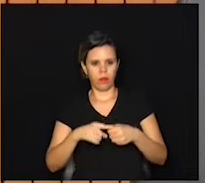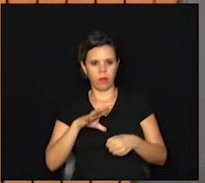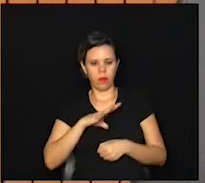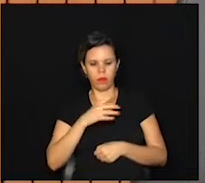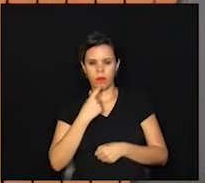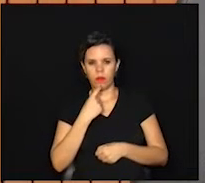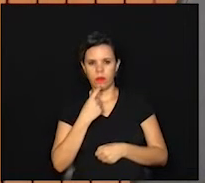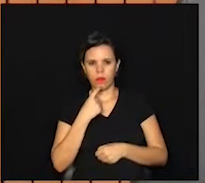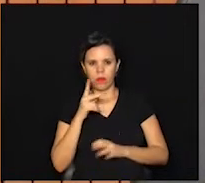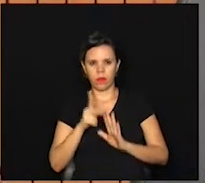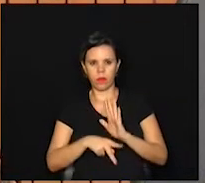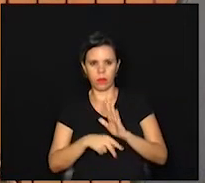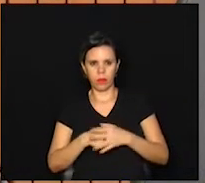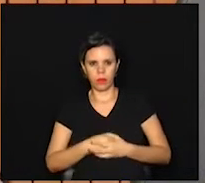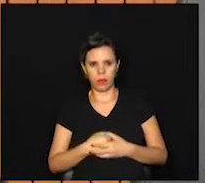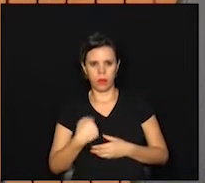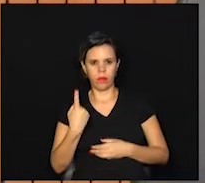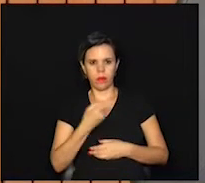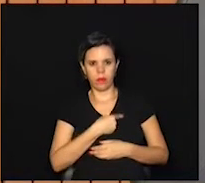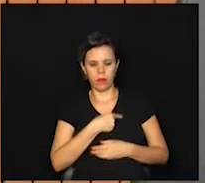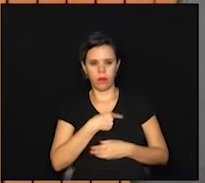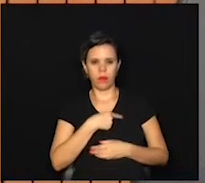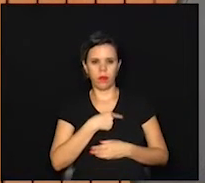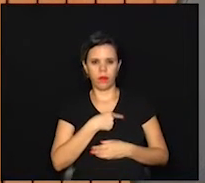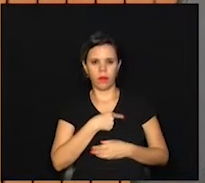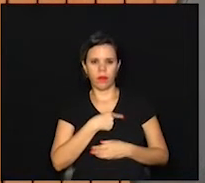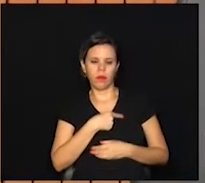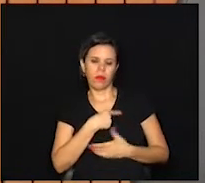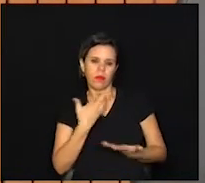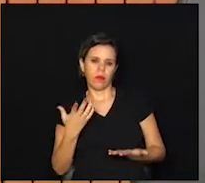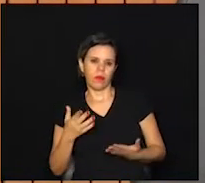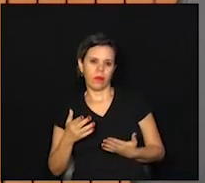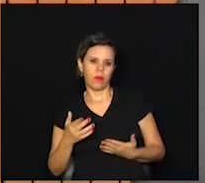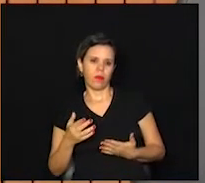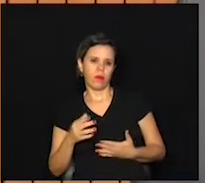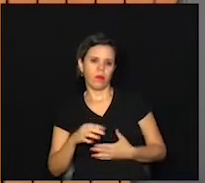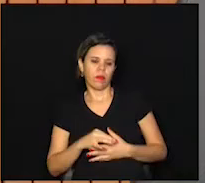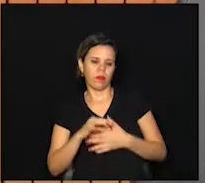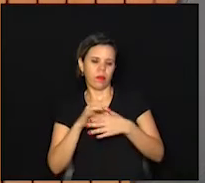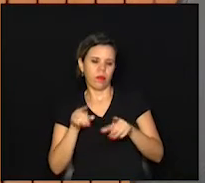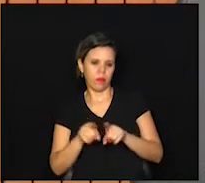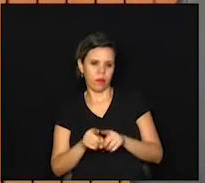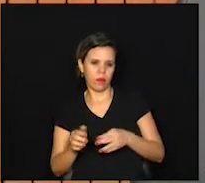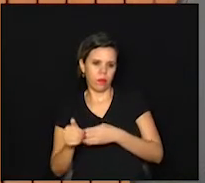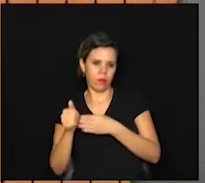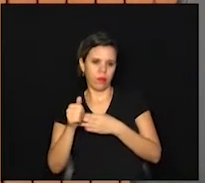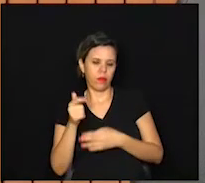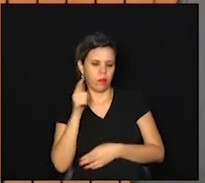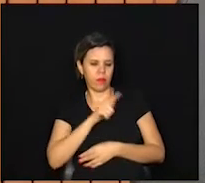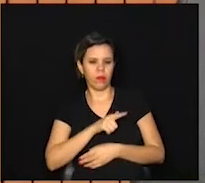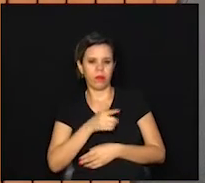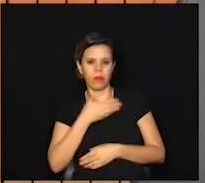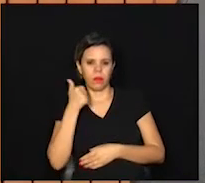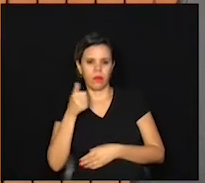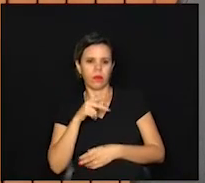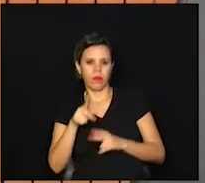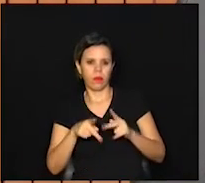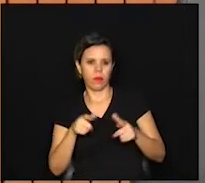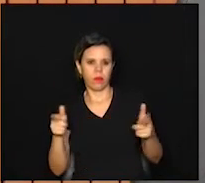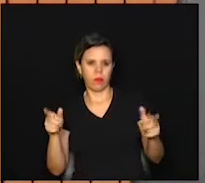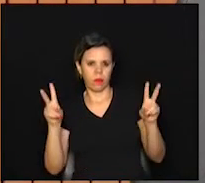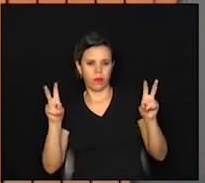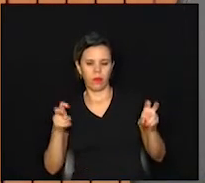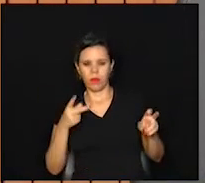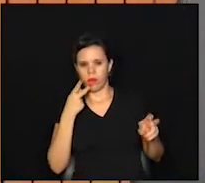plano que seja o nosso norte aí para um conjunto de leis para melhorar a nossa população. Sobre o que